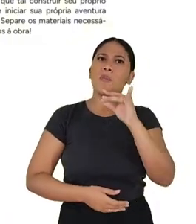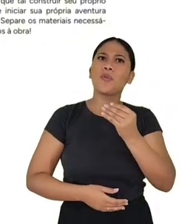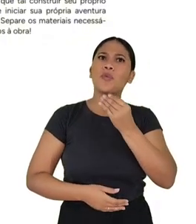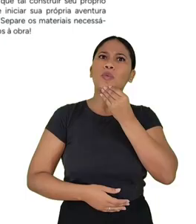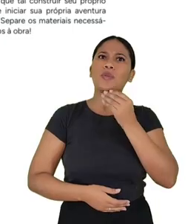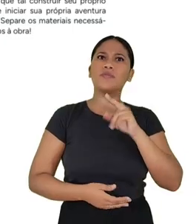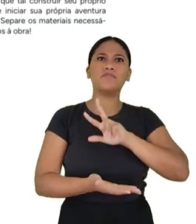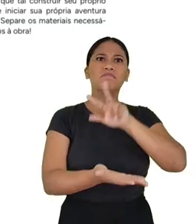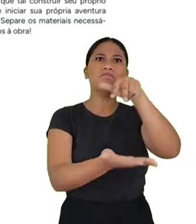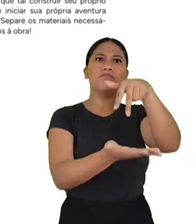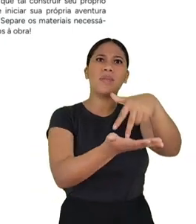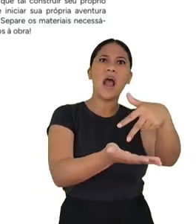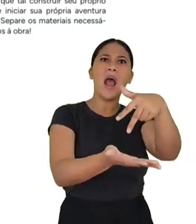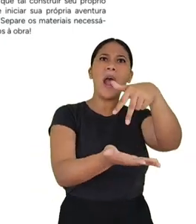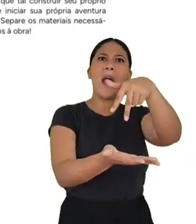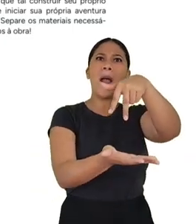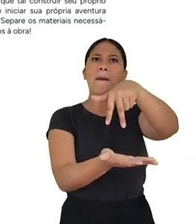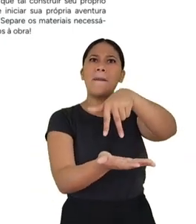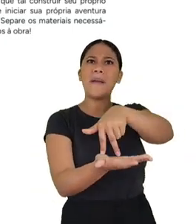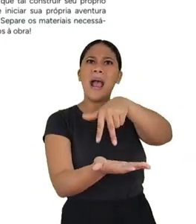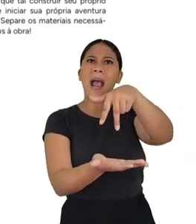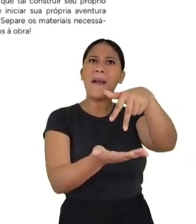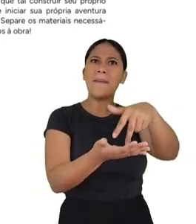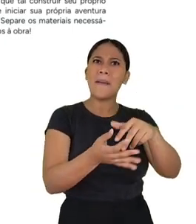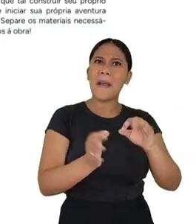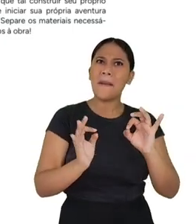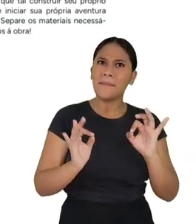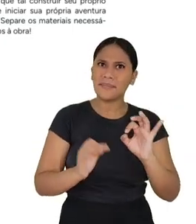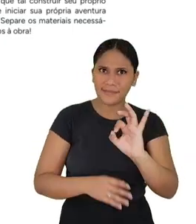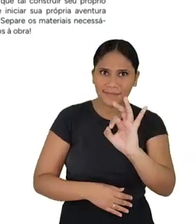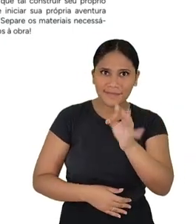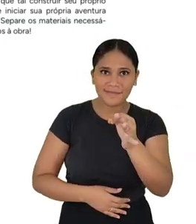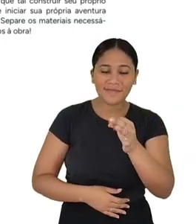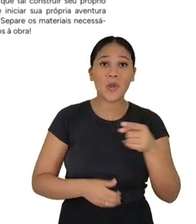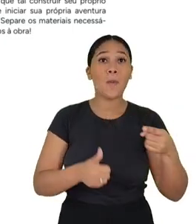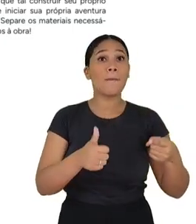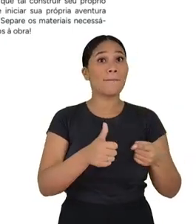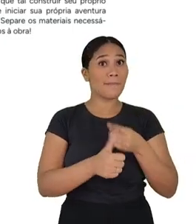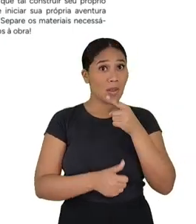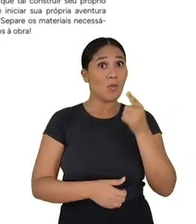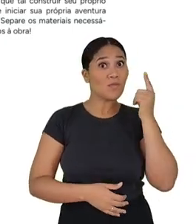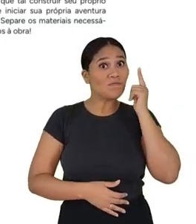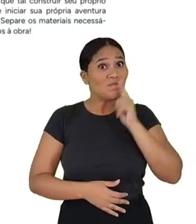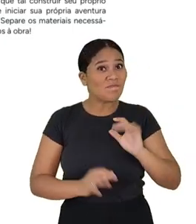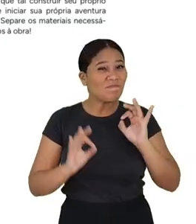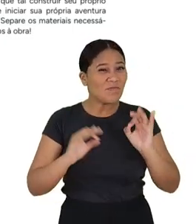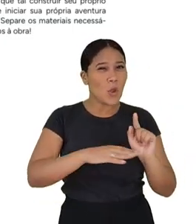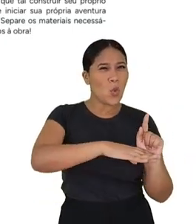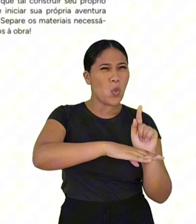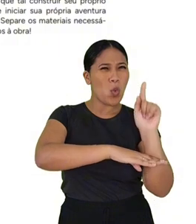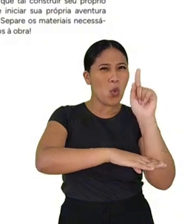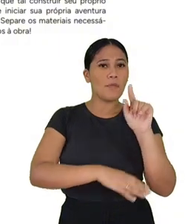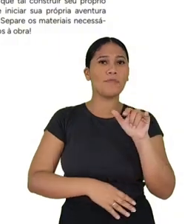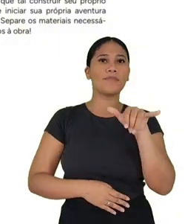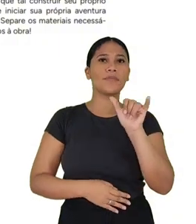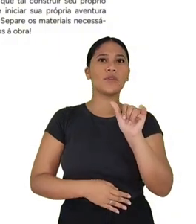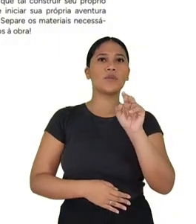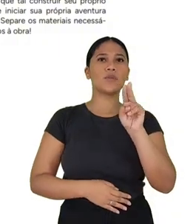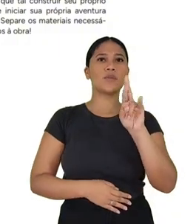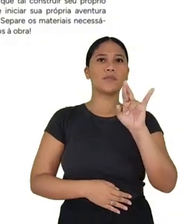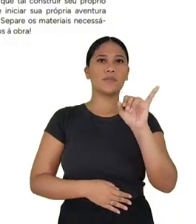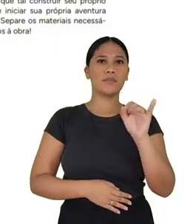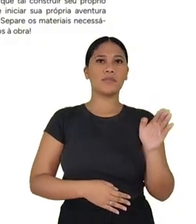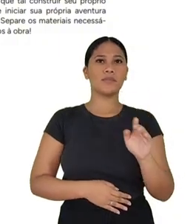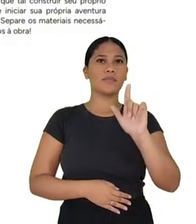a oportunidade de explorar o espaço em grandes expedições. O primeiro a realizar essa incrível jornada foi